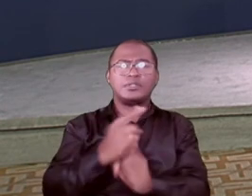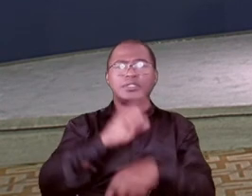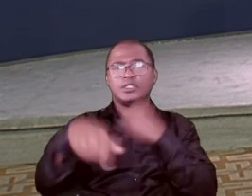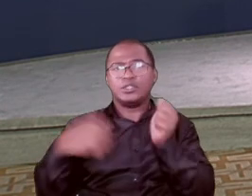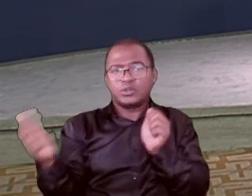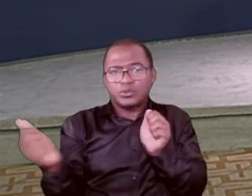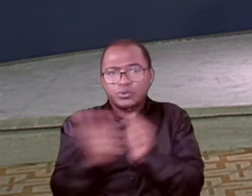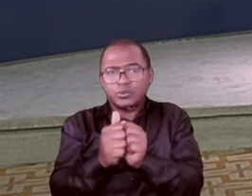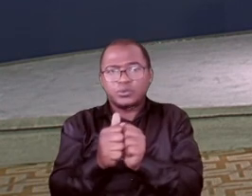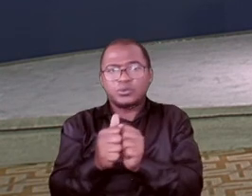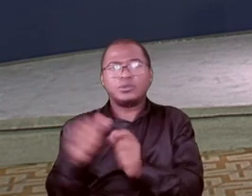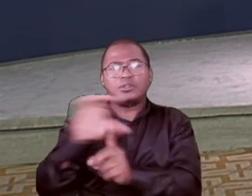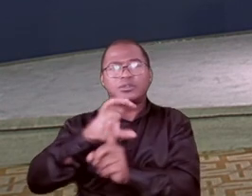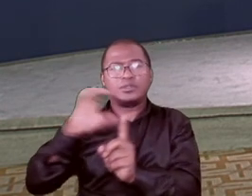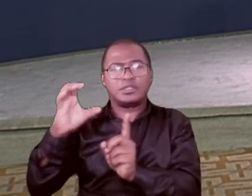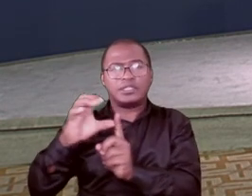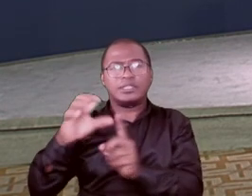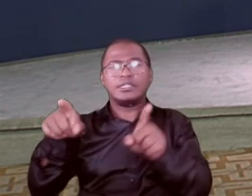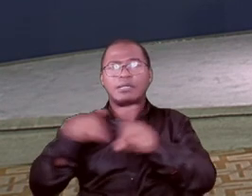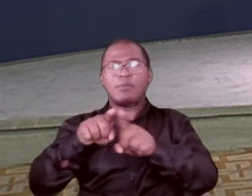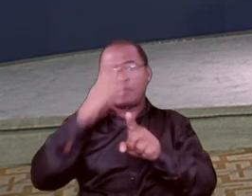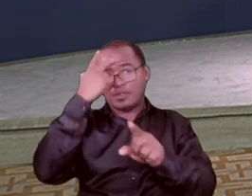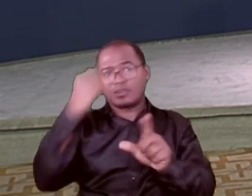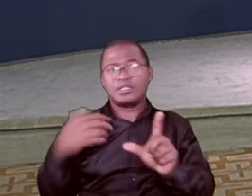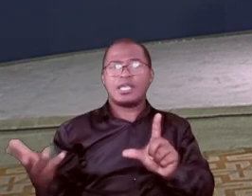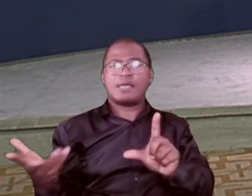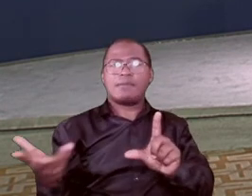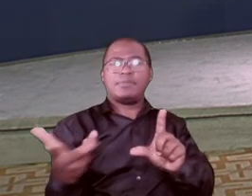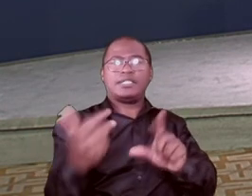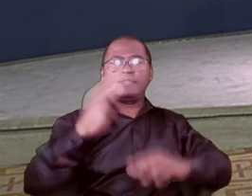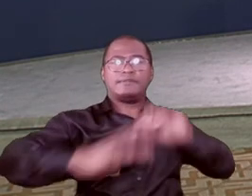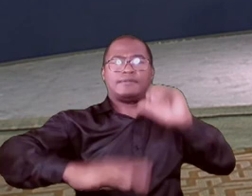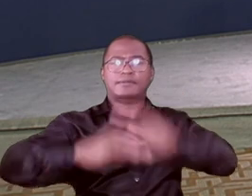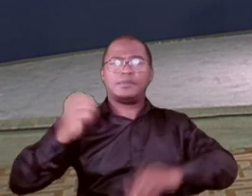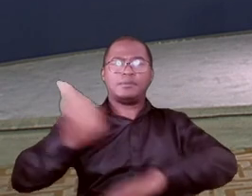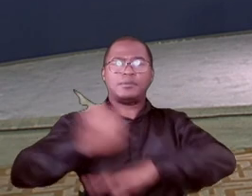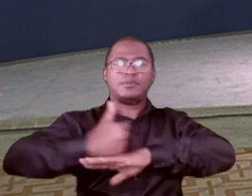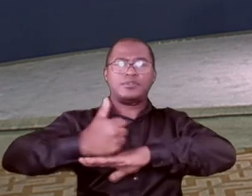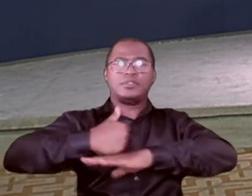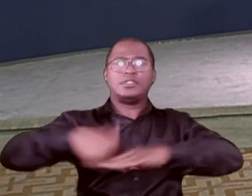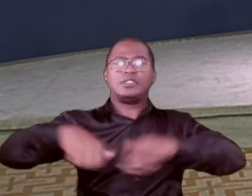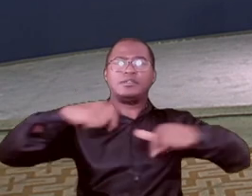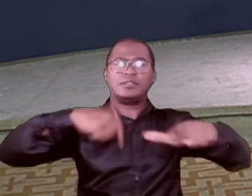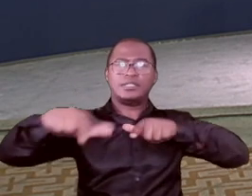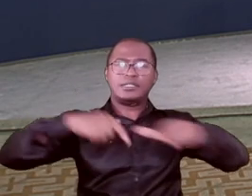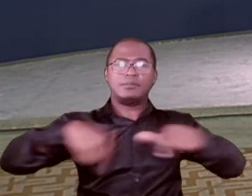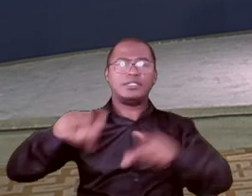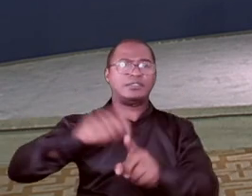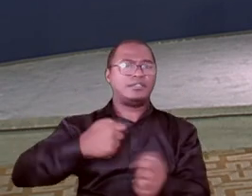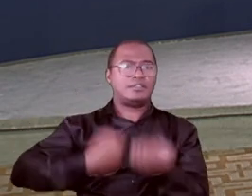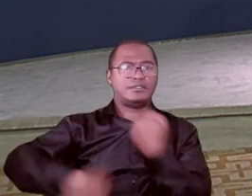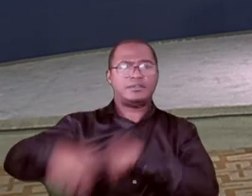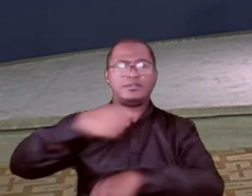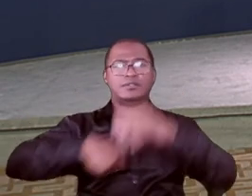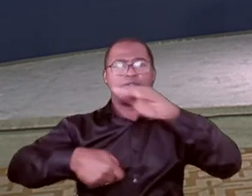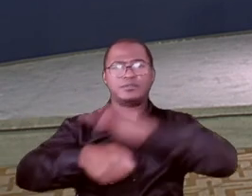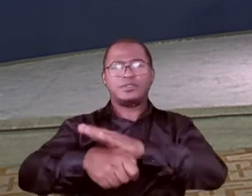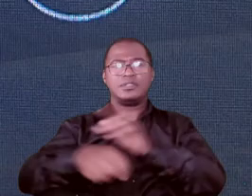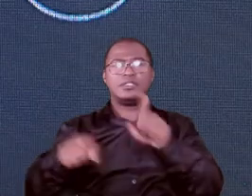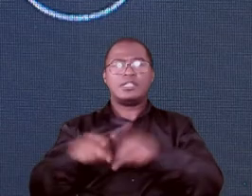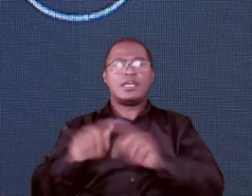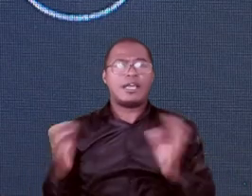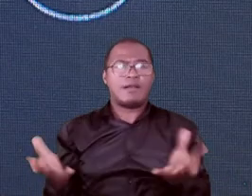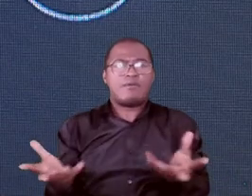junto ou especialistas do mercado eu acho que a qualidade o nível de serviço a